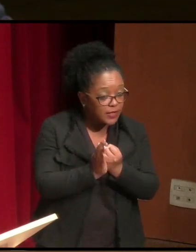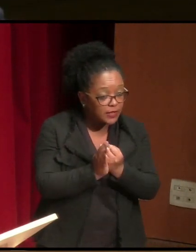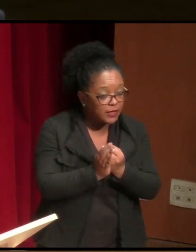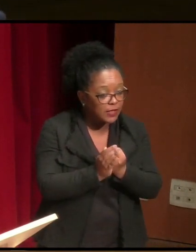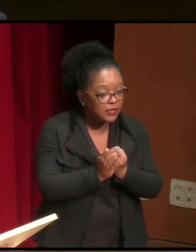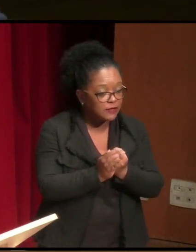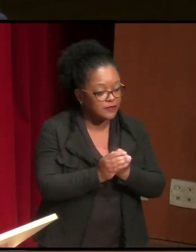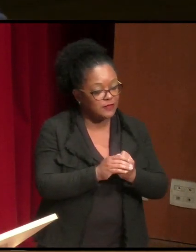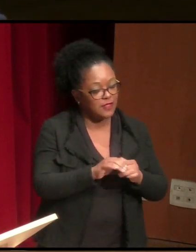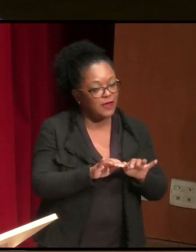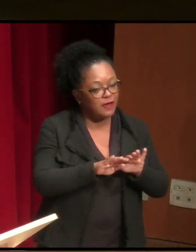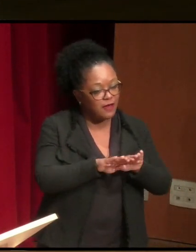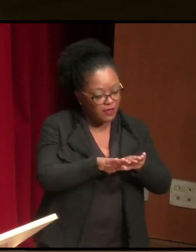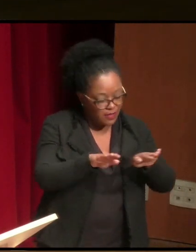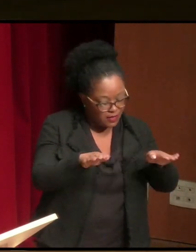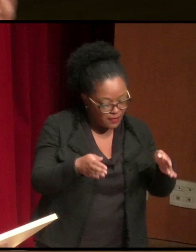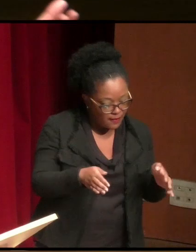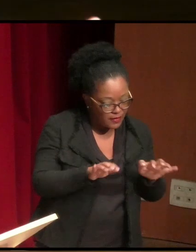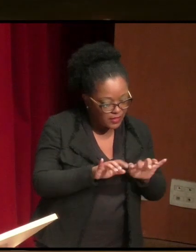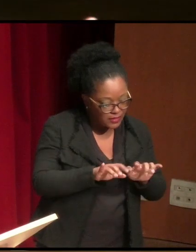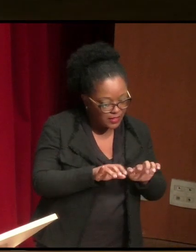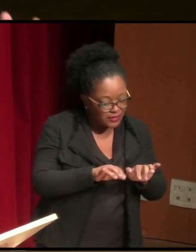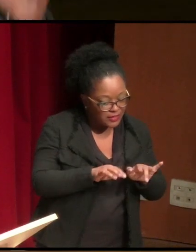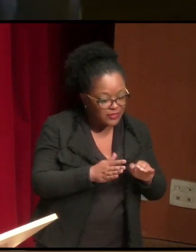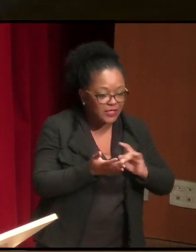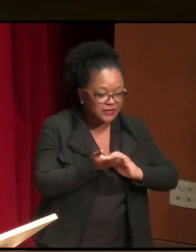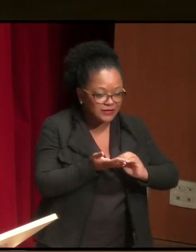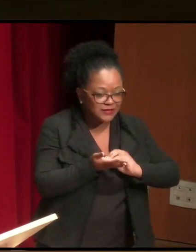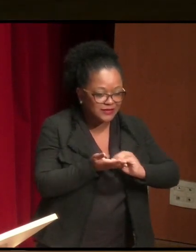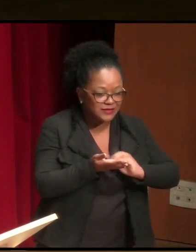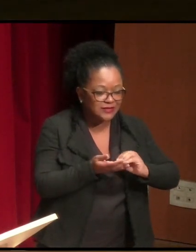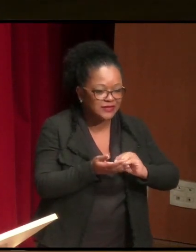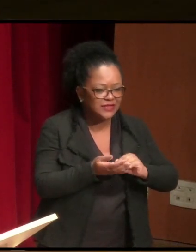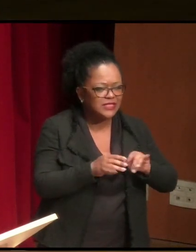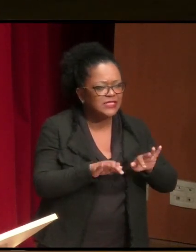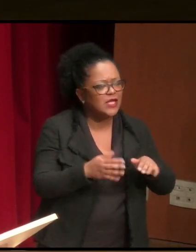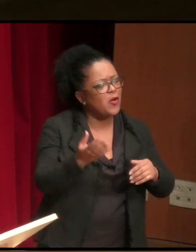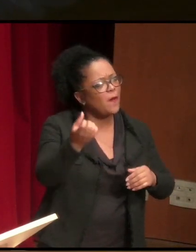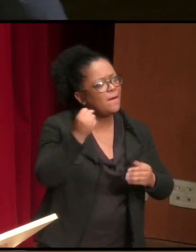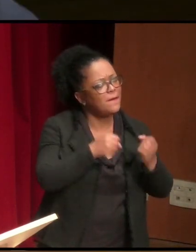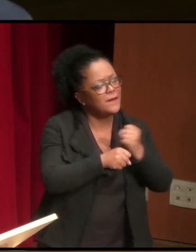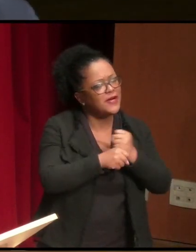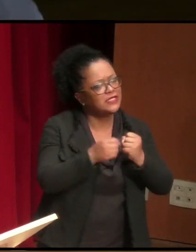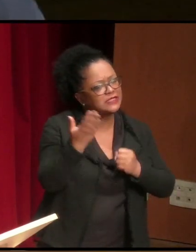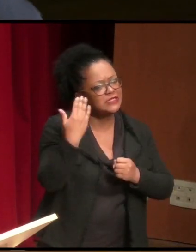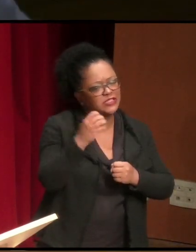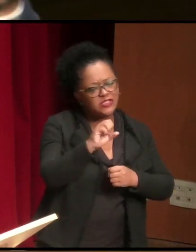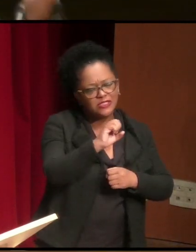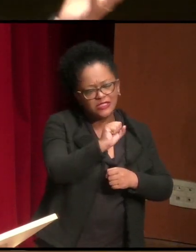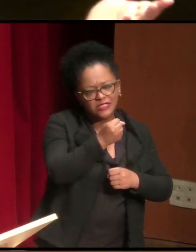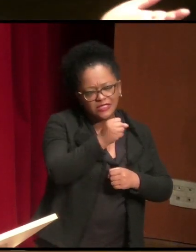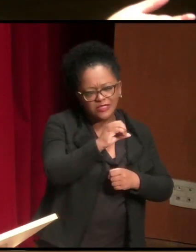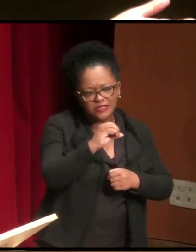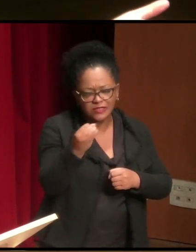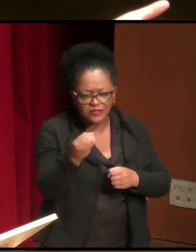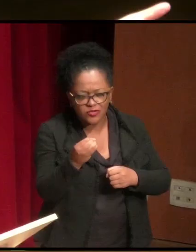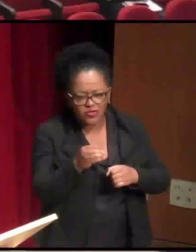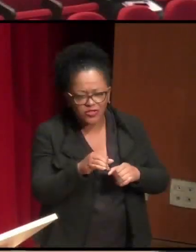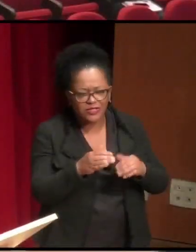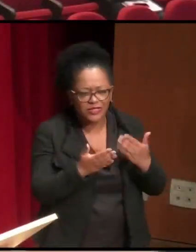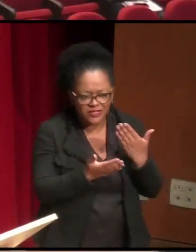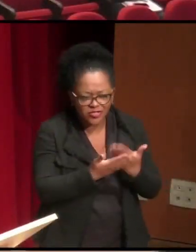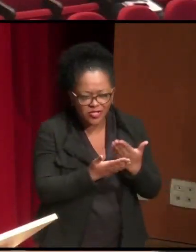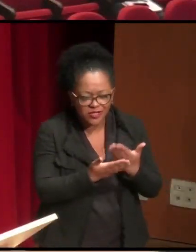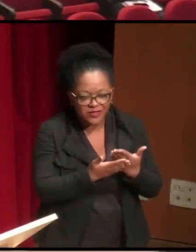era isso, pessoal? Dava a expressão exata de qualquer coisa. Quem aqui fez escola de datilografia, levantaram a mão sem eu